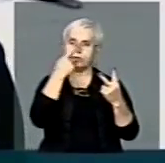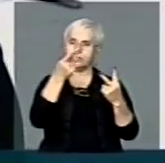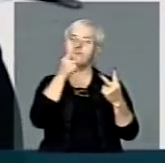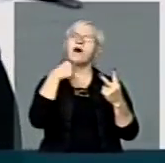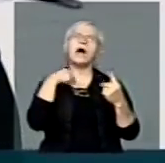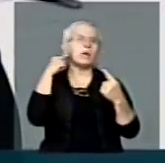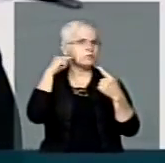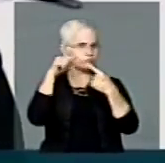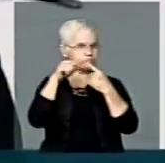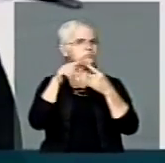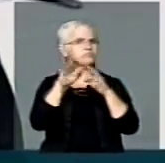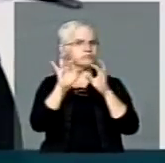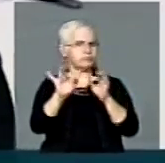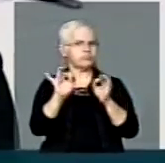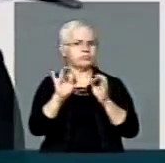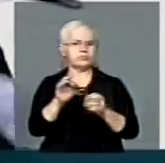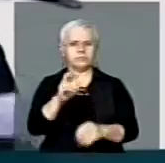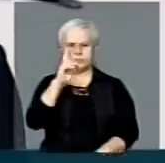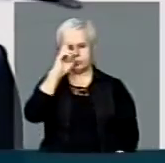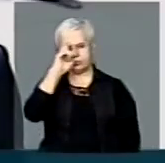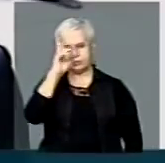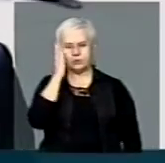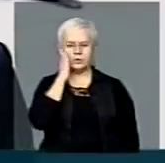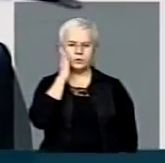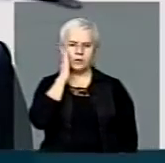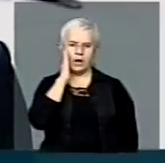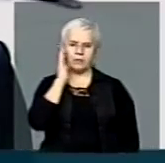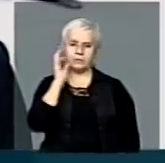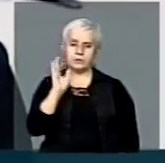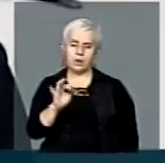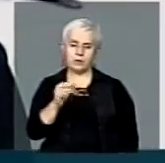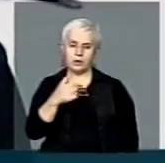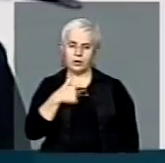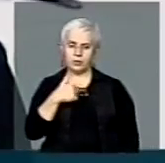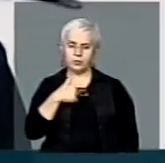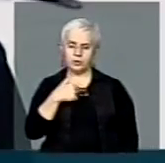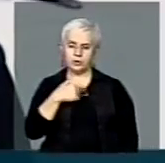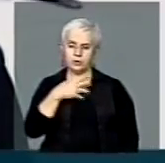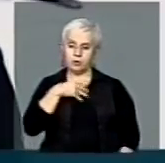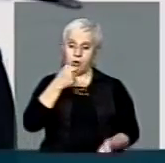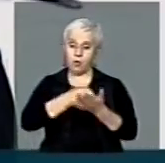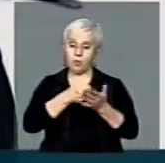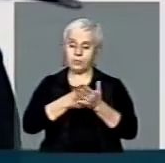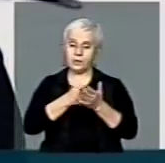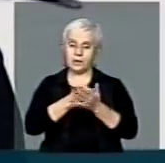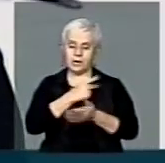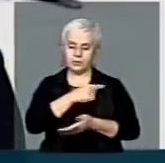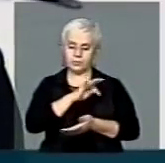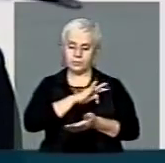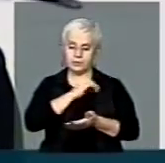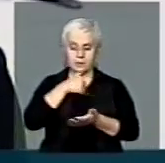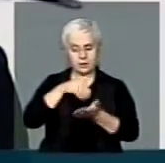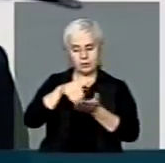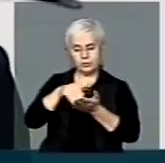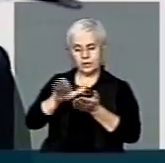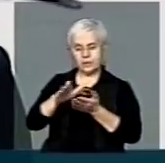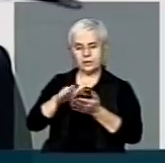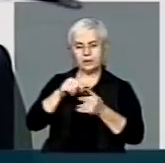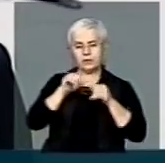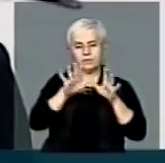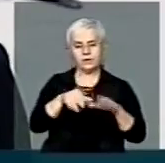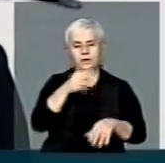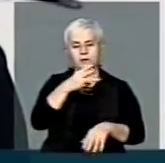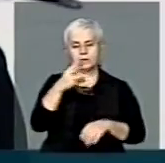concordar com Vossa Excelência. Você sabe, infelizmente, fui obrigado a sair do PT depois de 33 anos e 9